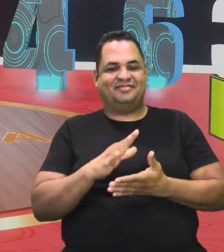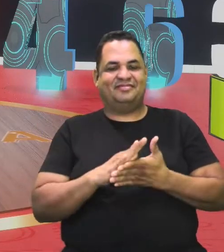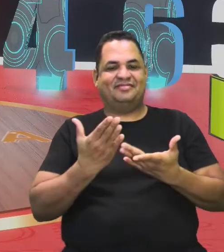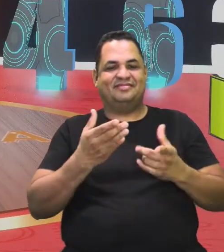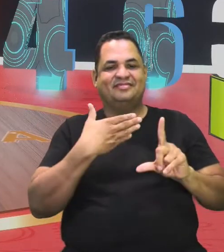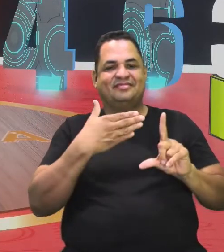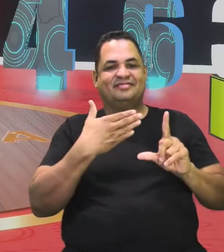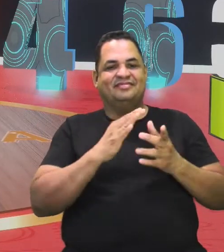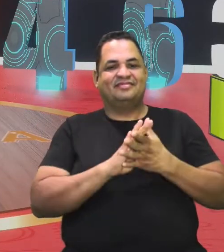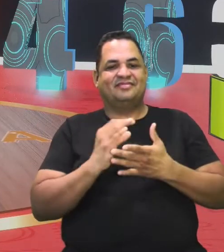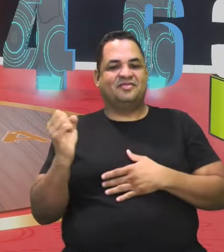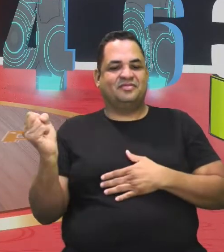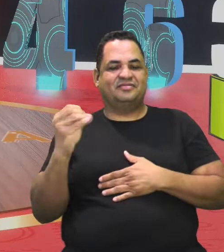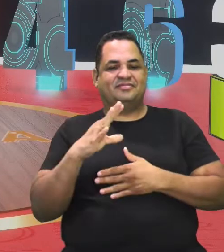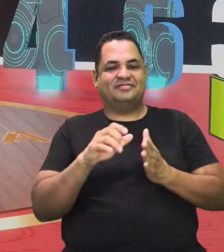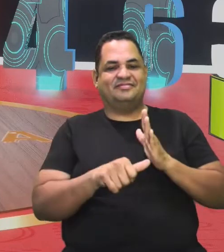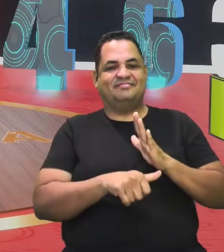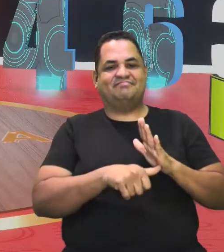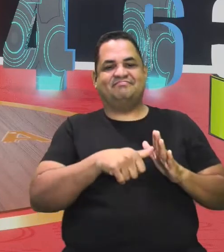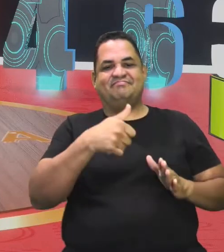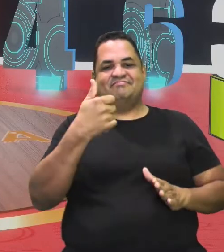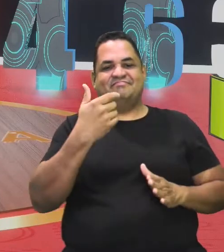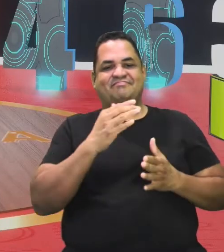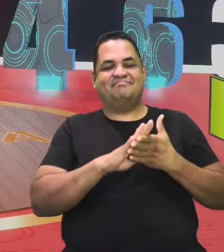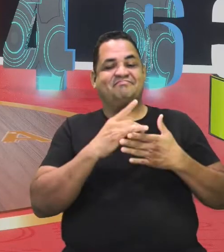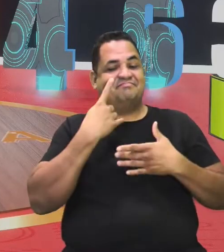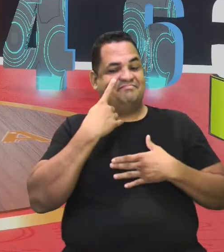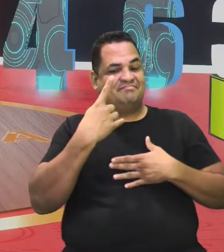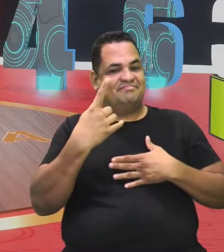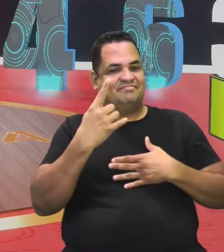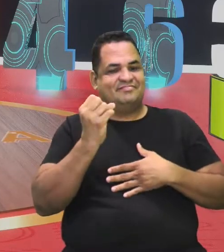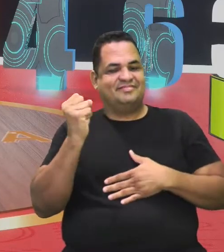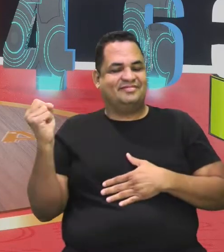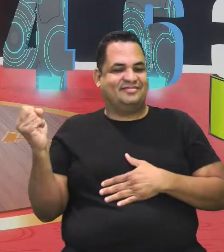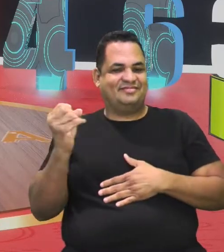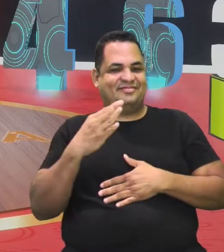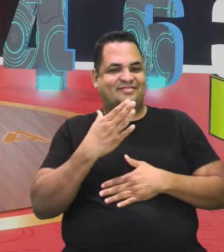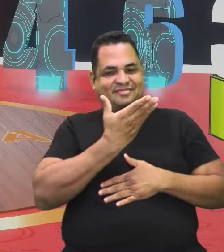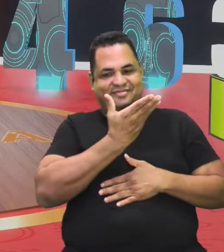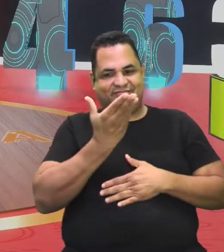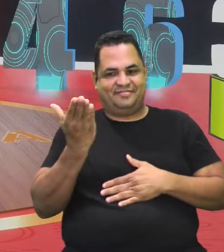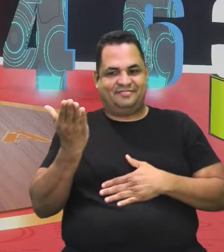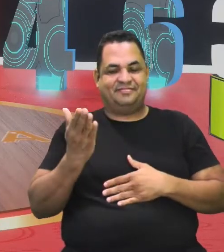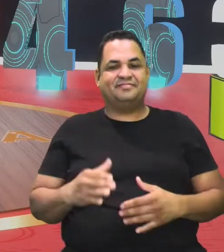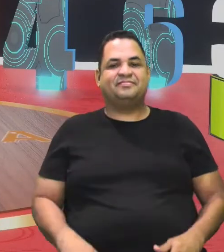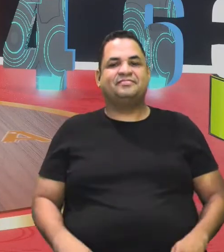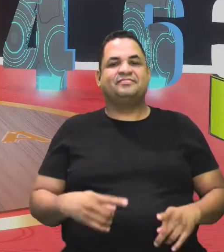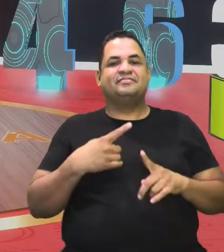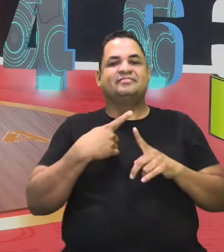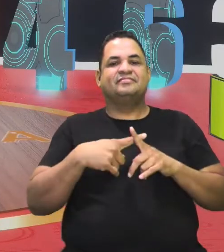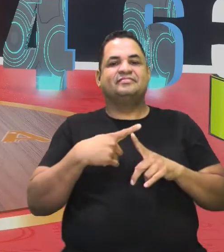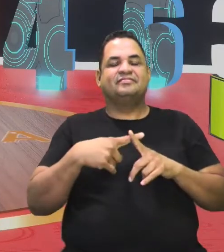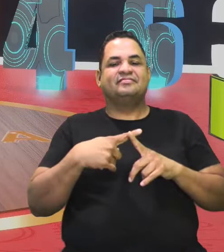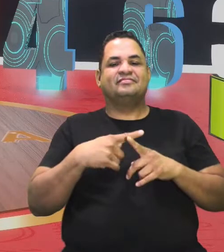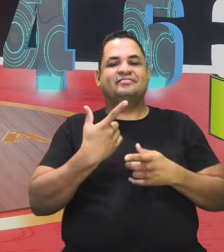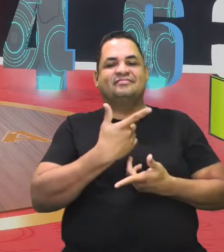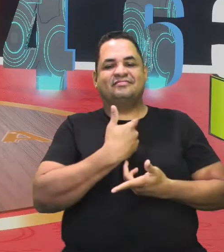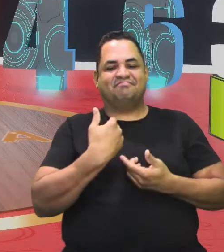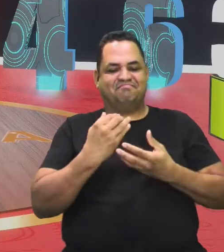terceirão, inédito. Então, vocês são os primeiros a ser agraciados com o nosso novo cenário. Isso tudo porque